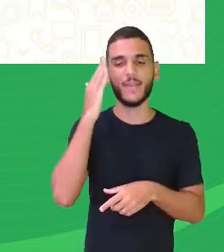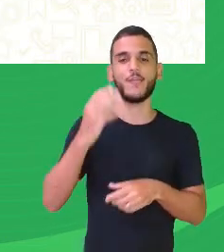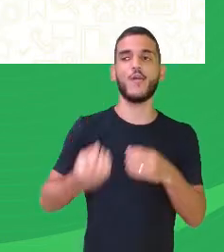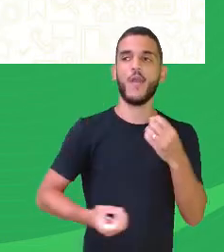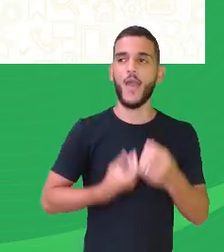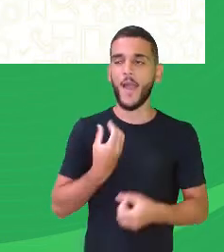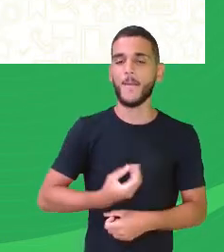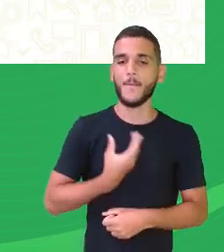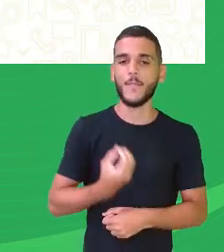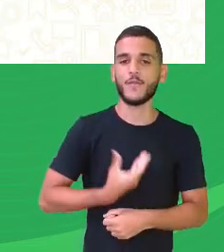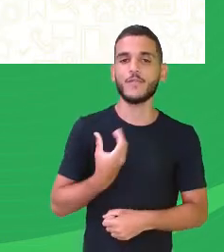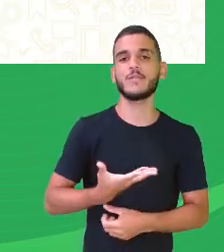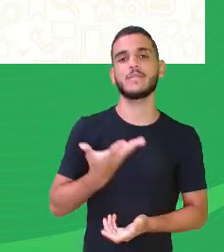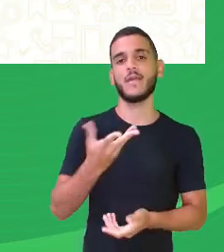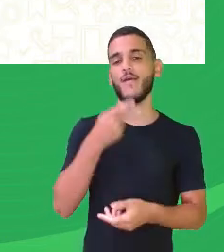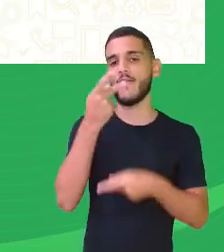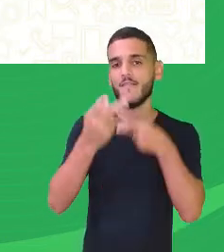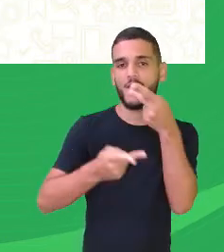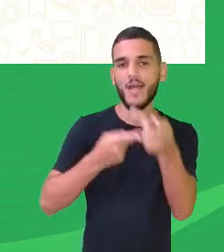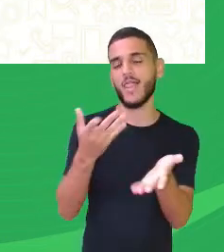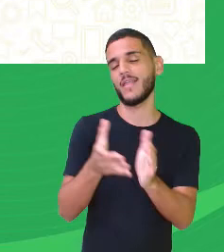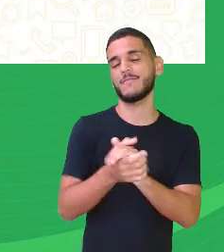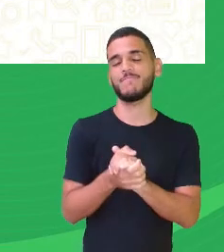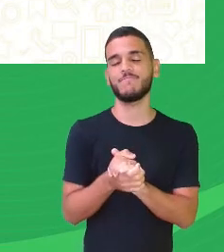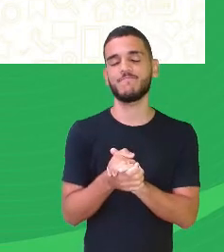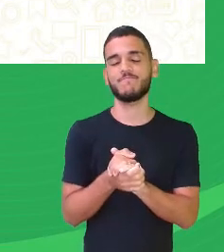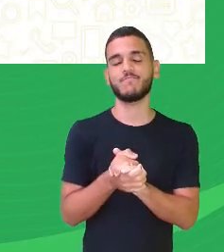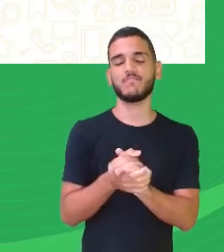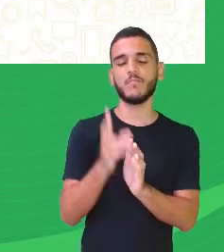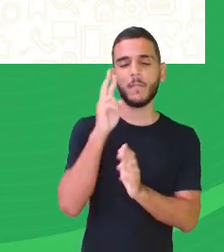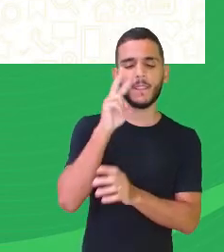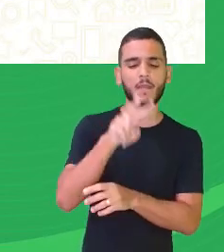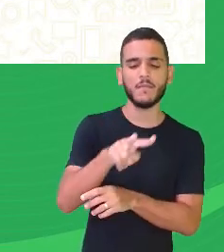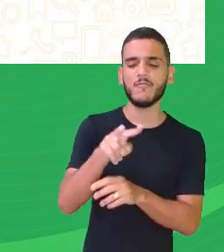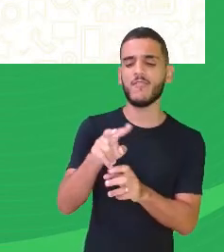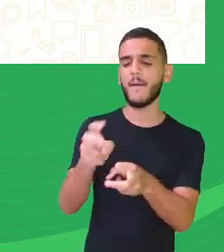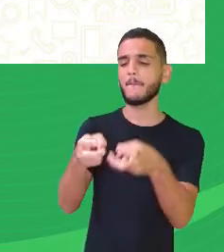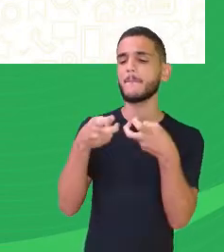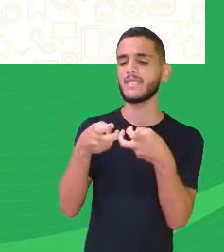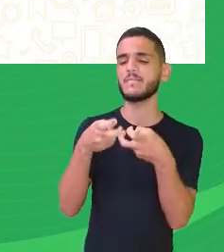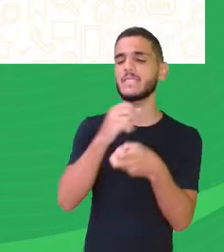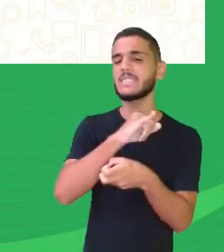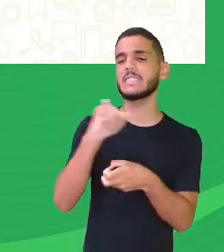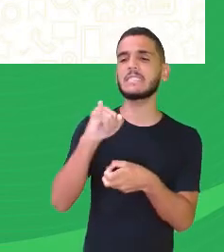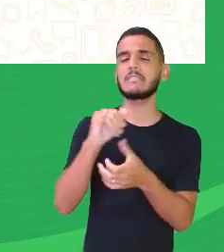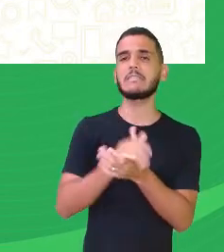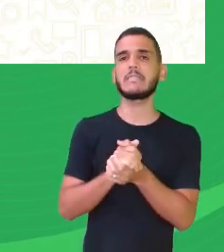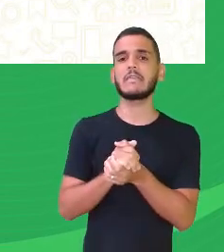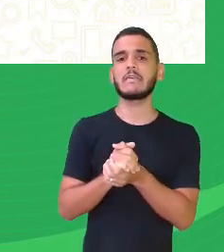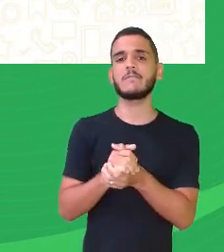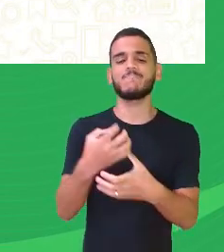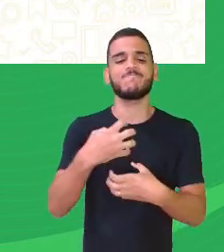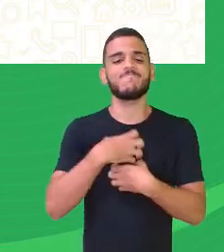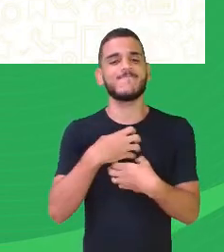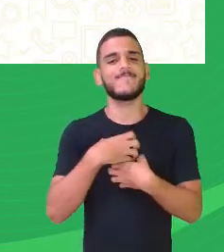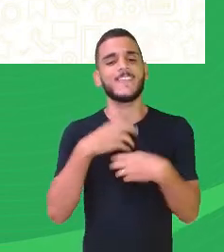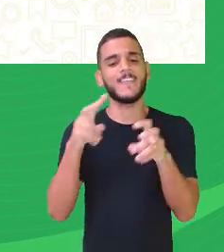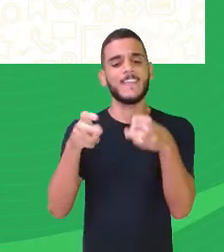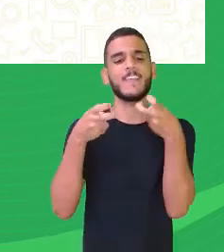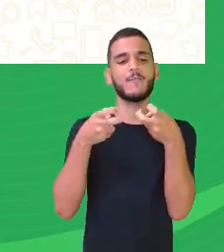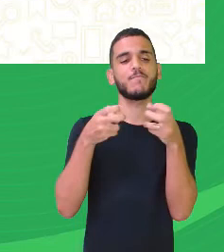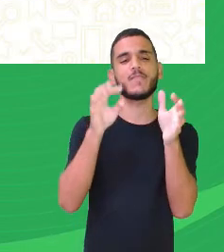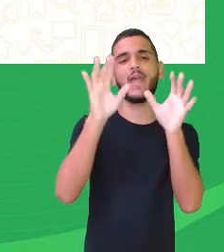E aí a gente fala em observar, em perceber se ele escuta com atenção, se ele percebe detalhe dos textos que